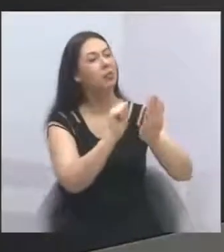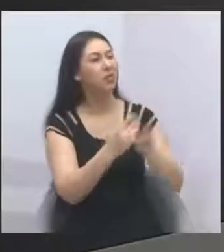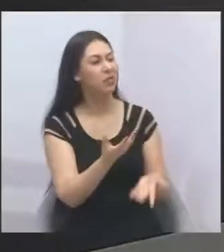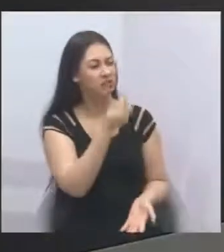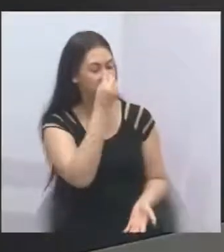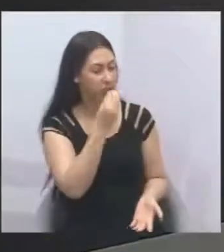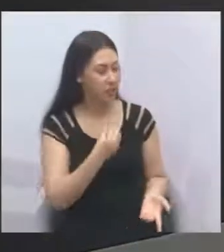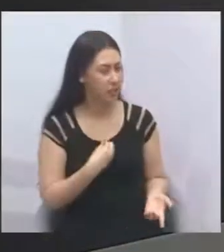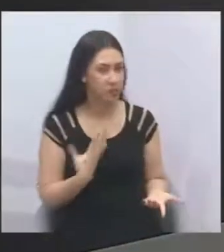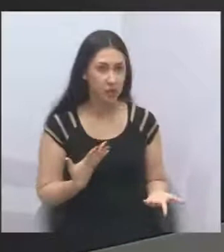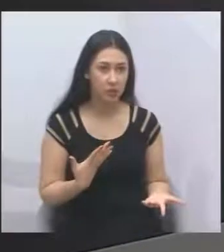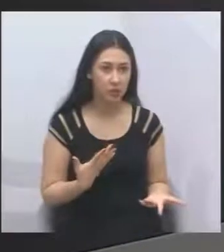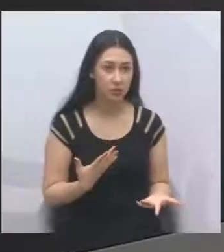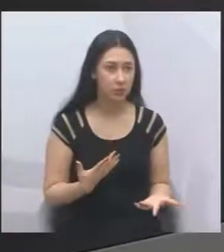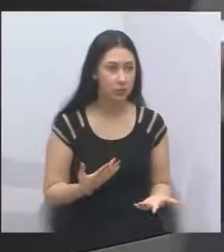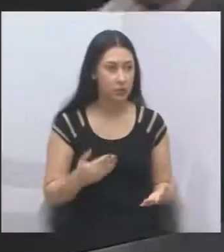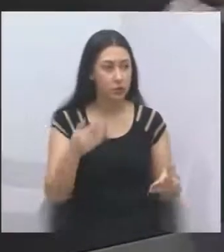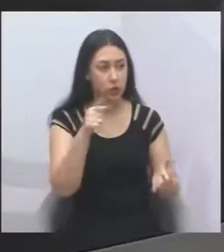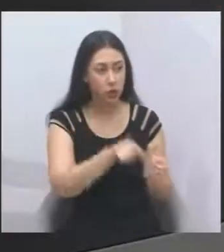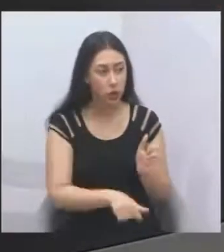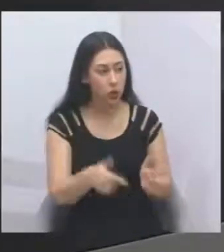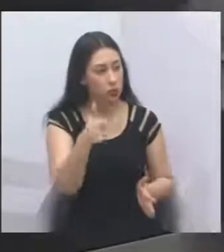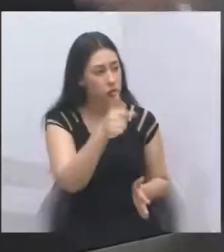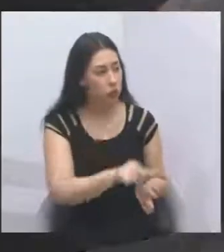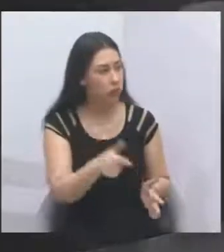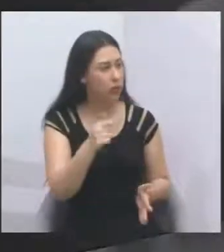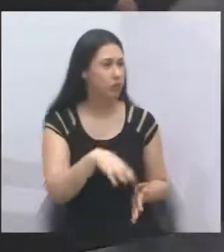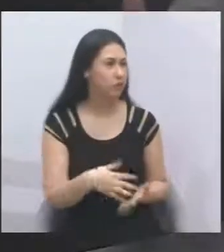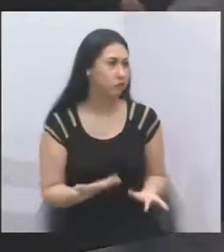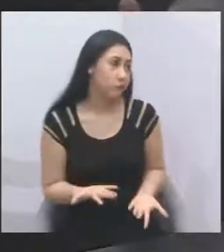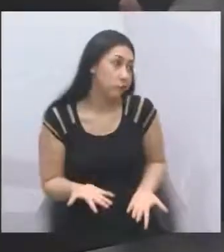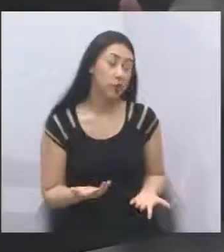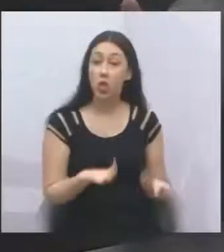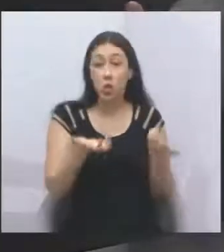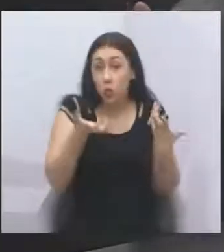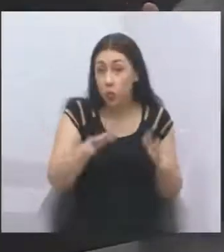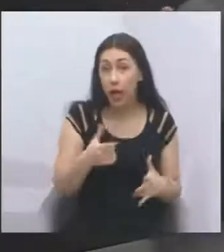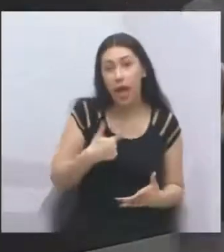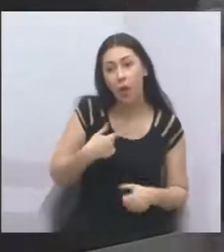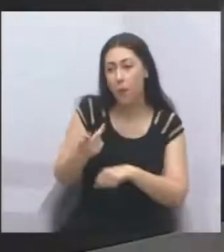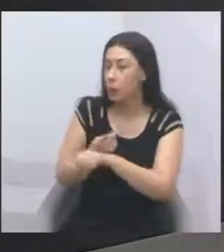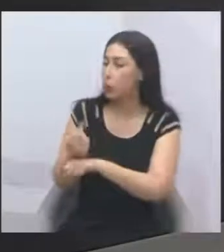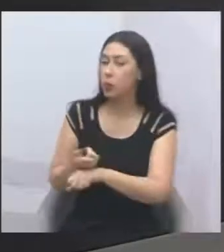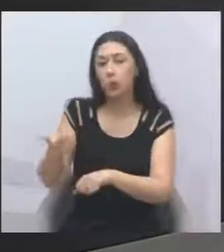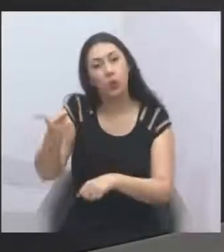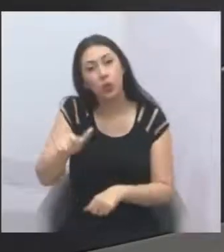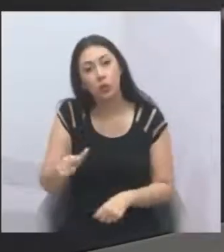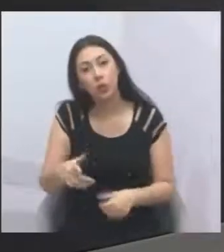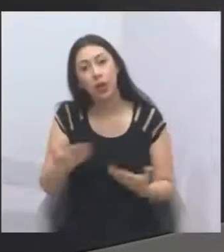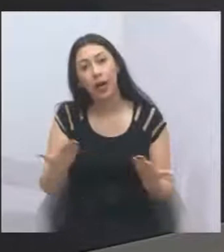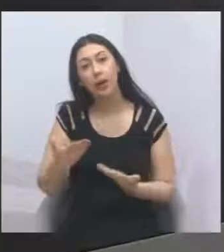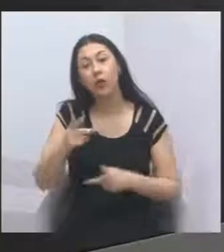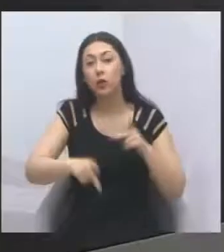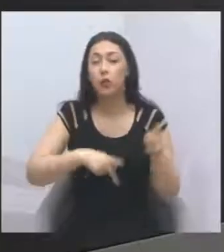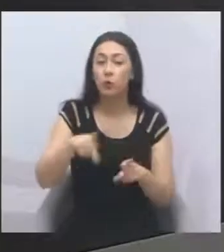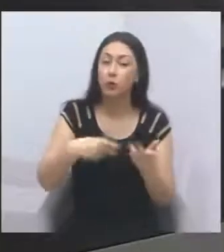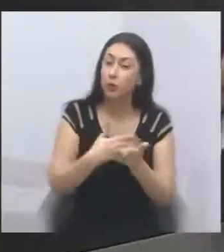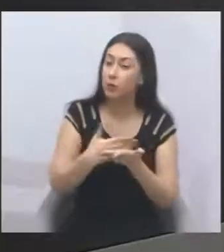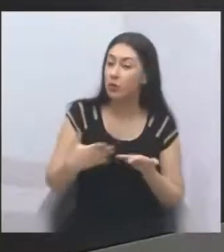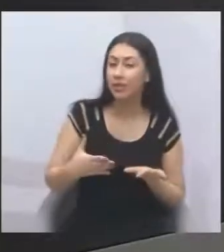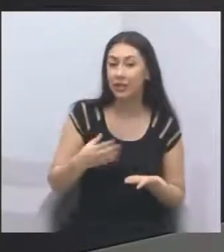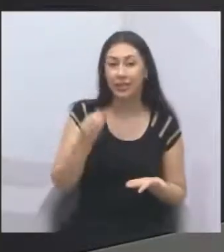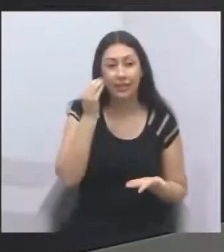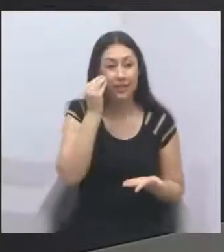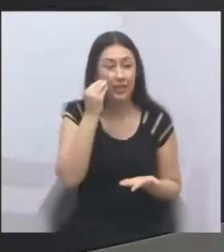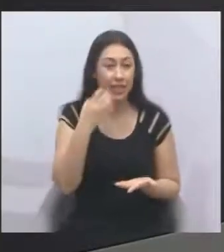atende. Você volta uma, duas, na terceira vez você procura outro prestador. E a população vai começar, Hernani, a buscar